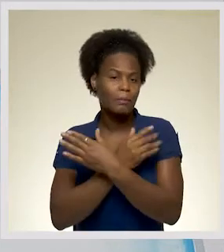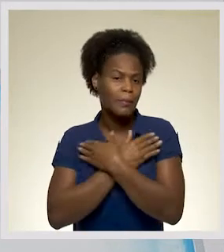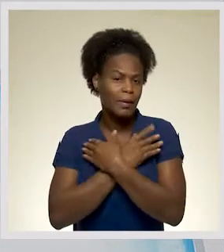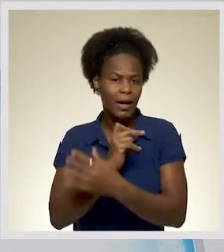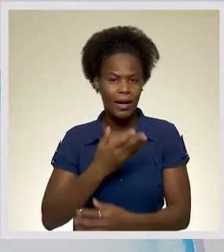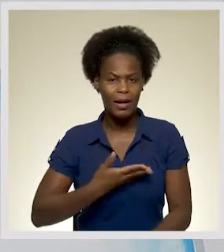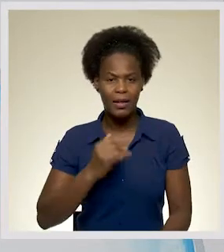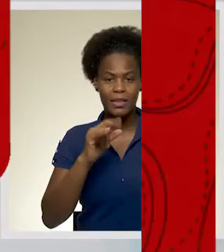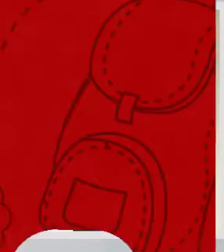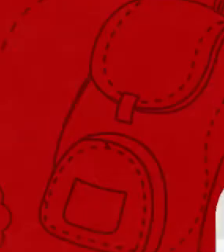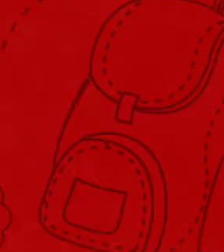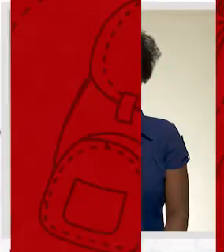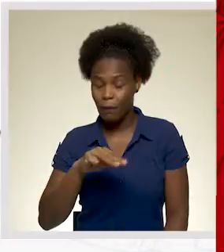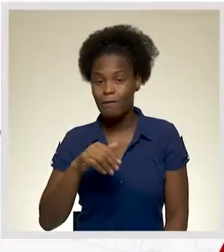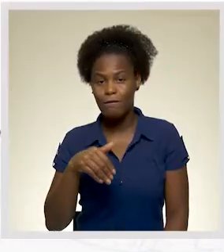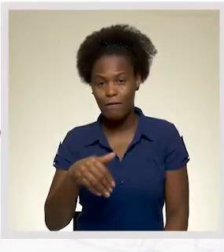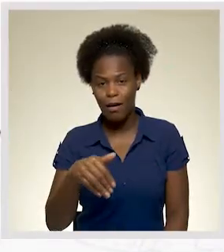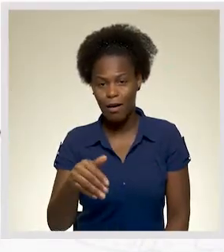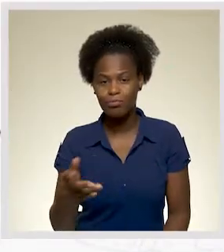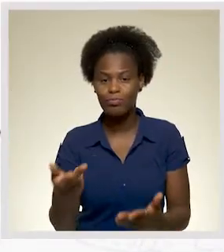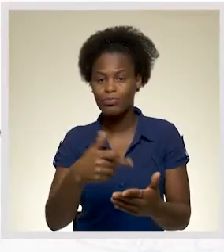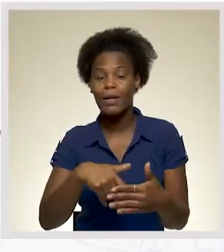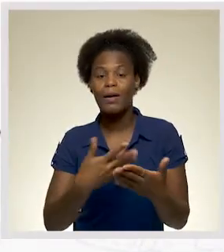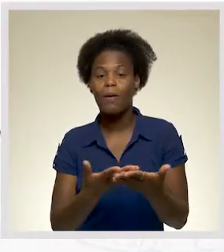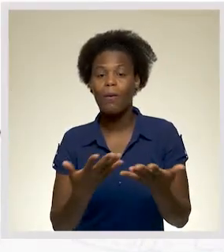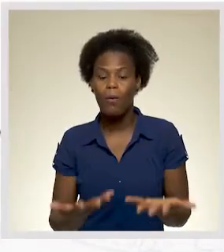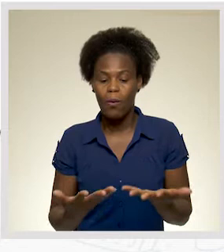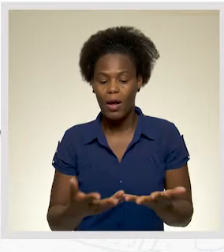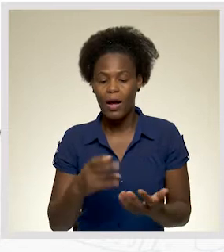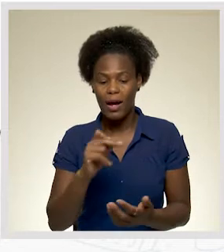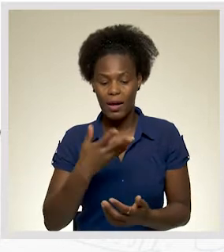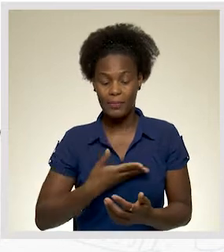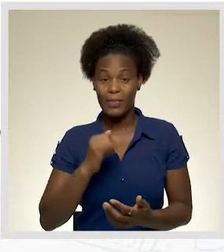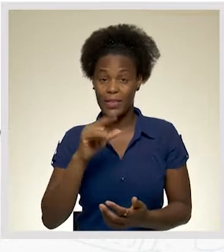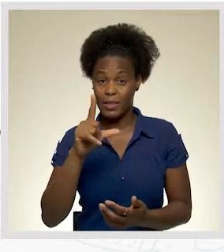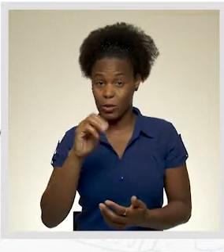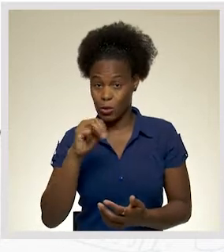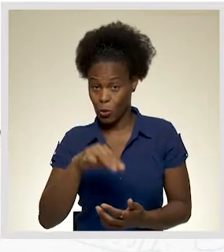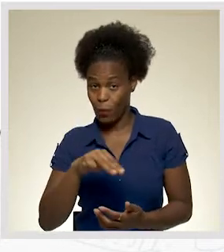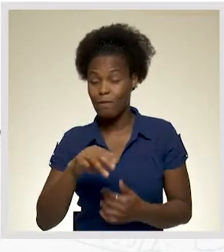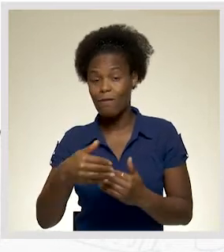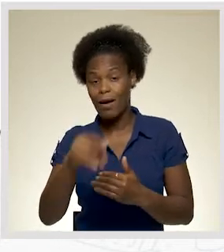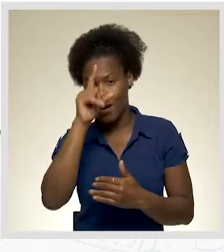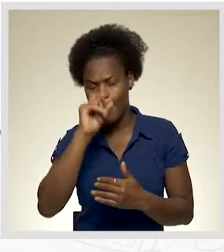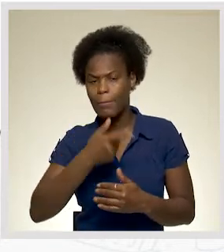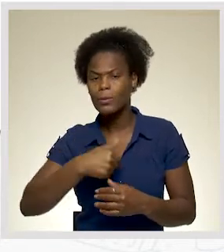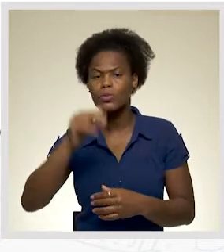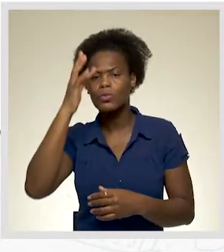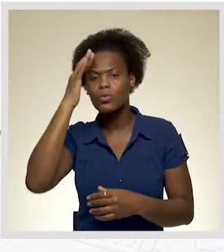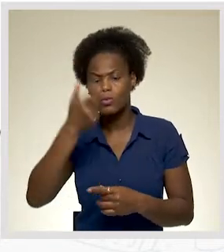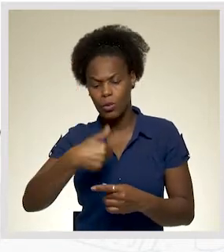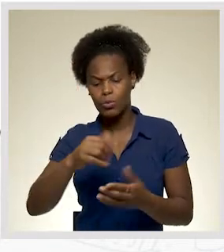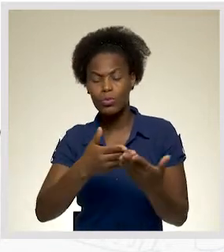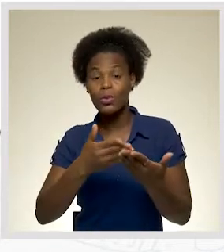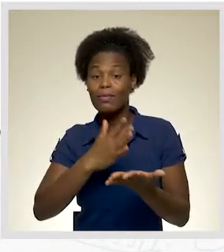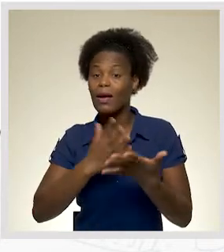dizer agora. O Adilson vai nos relembrar dos números que nós já estudamos até